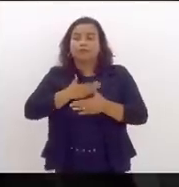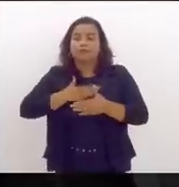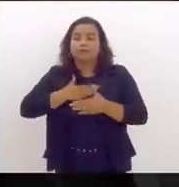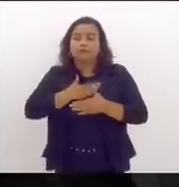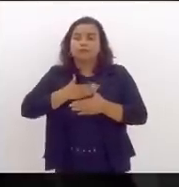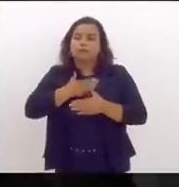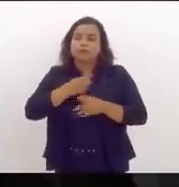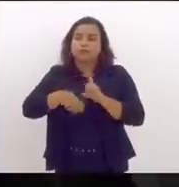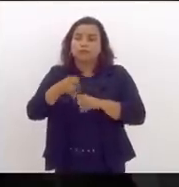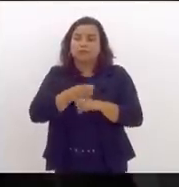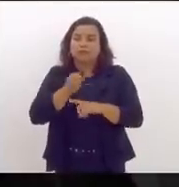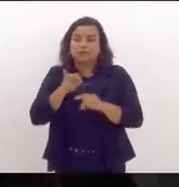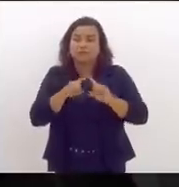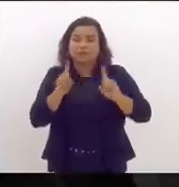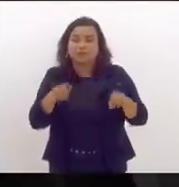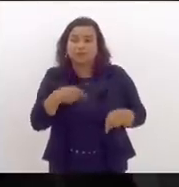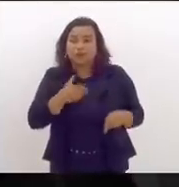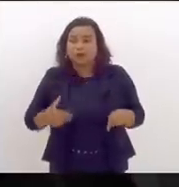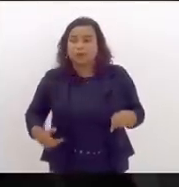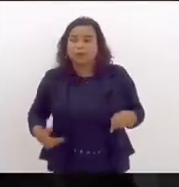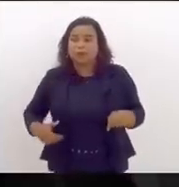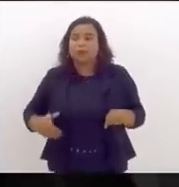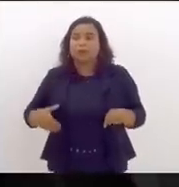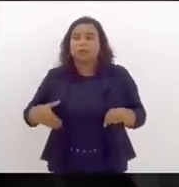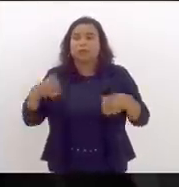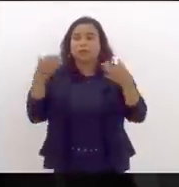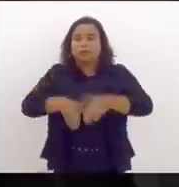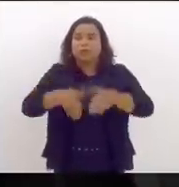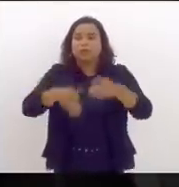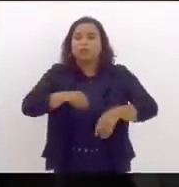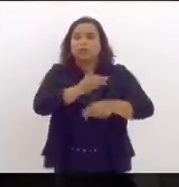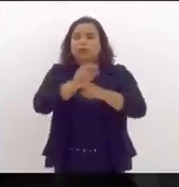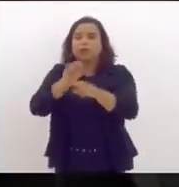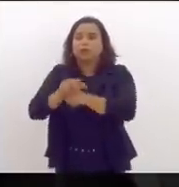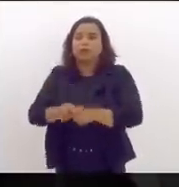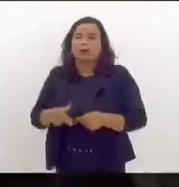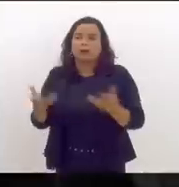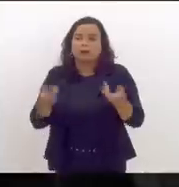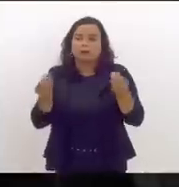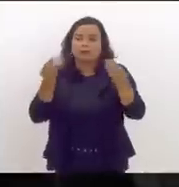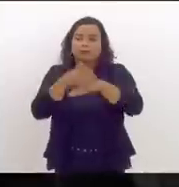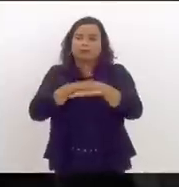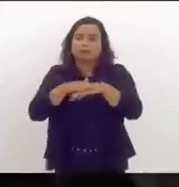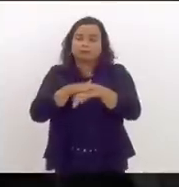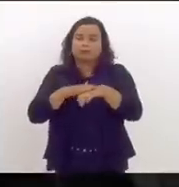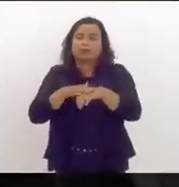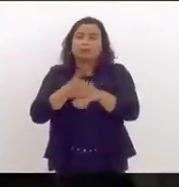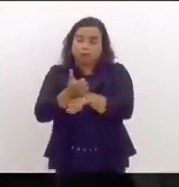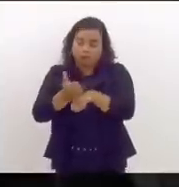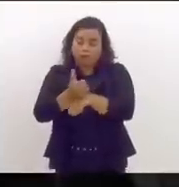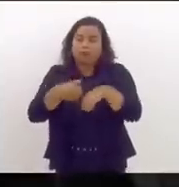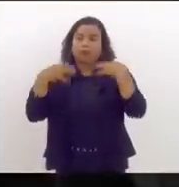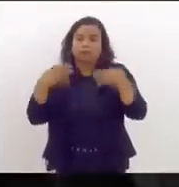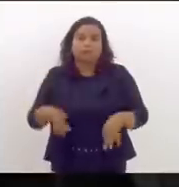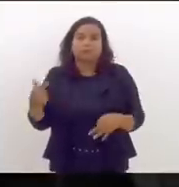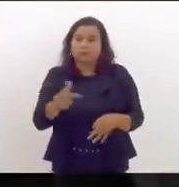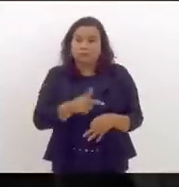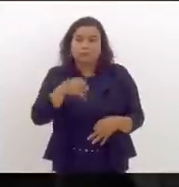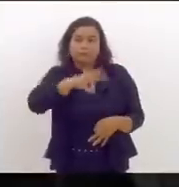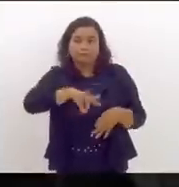sem funcionário público com cursado qualificado e justamente